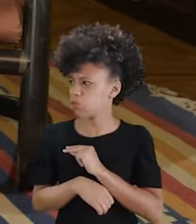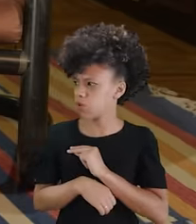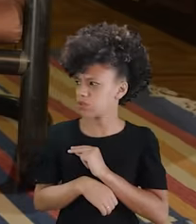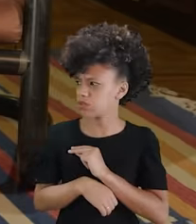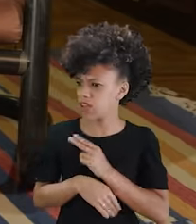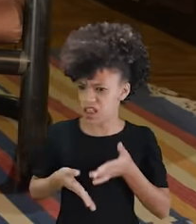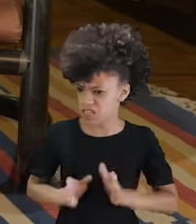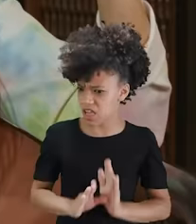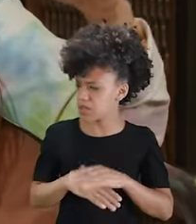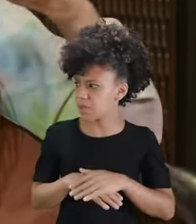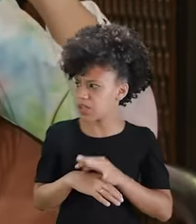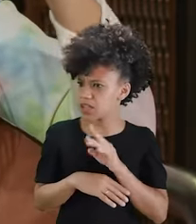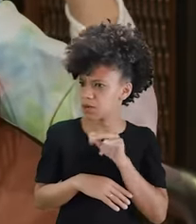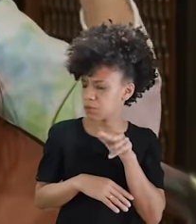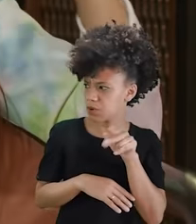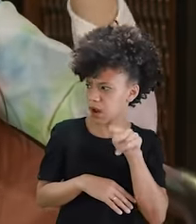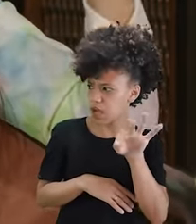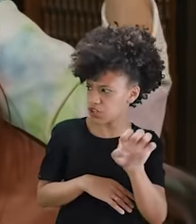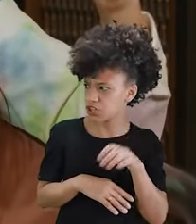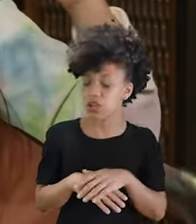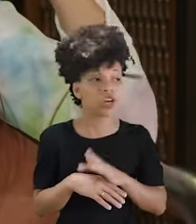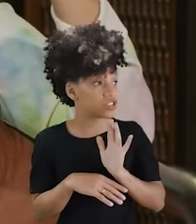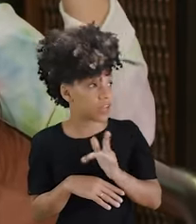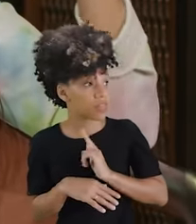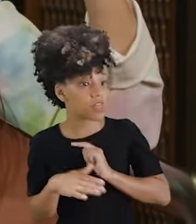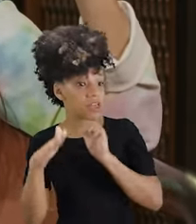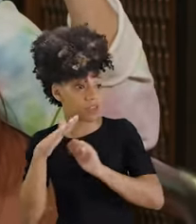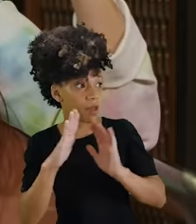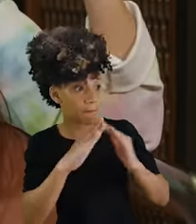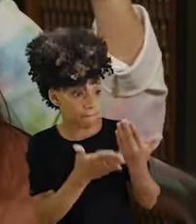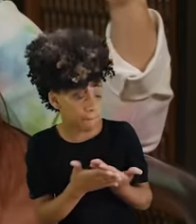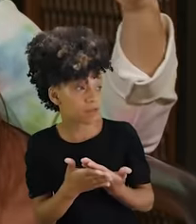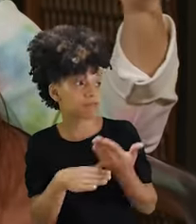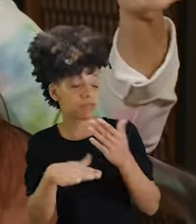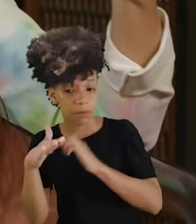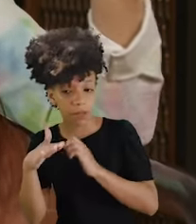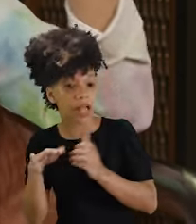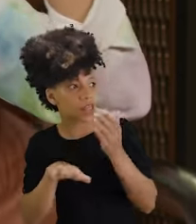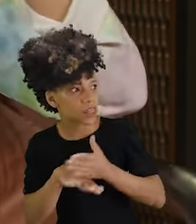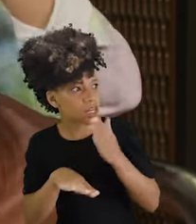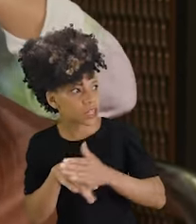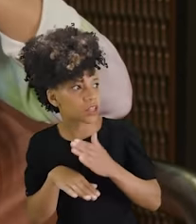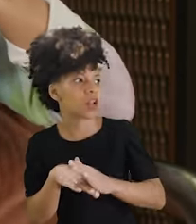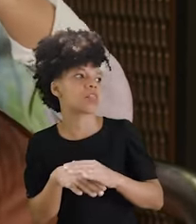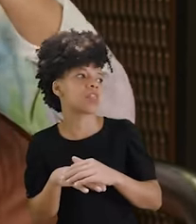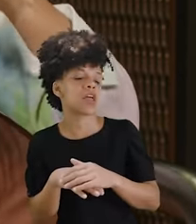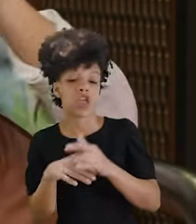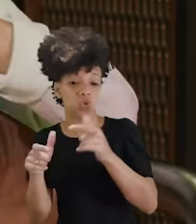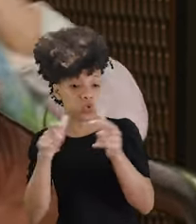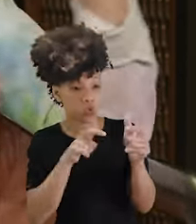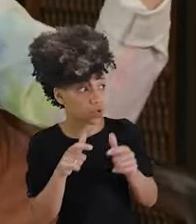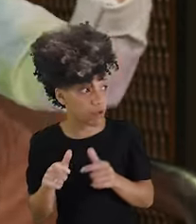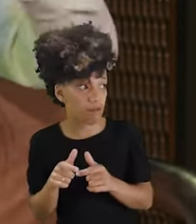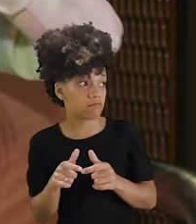para nós para ser tripulante já já tem Várias escolas lá que fazem os treinamentos para eles trabalharem